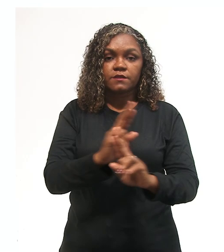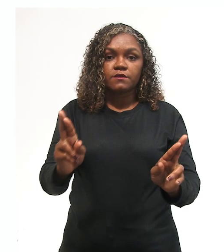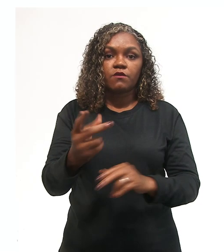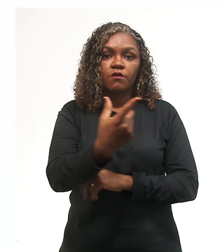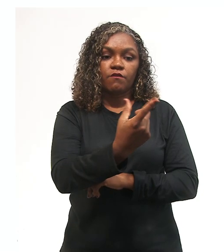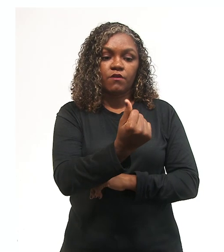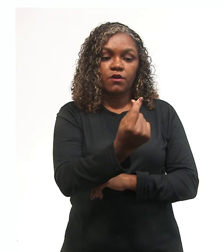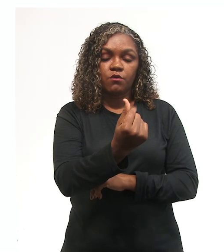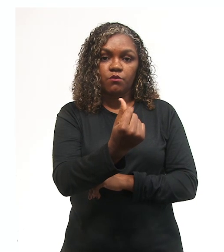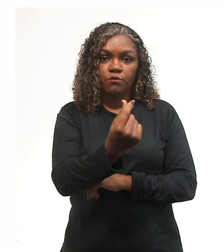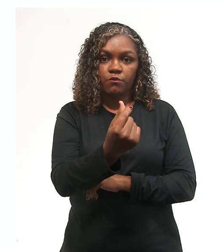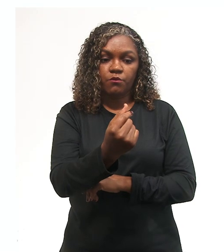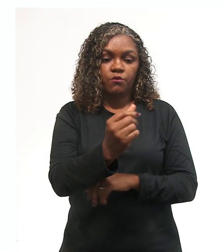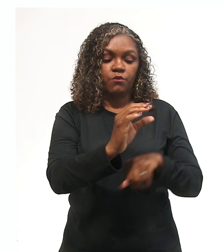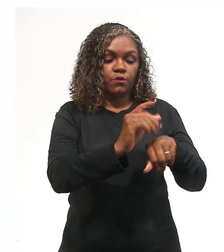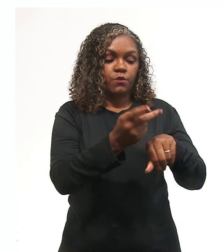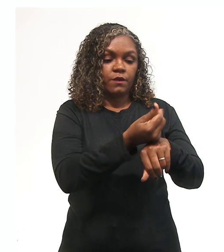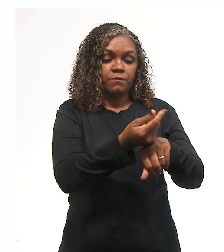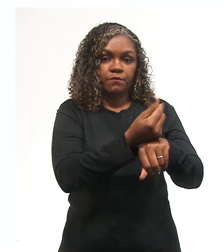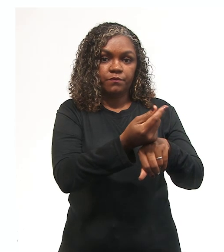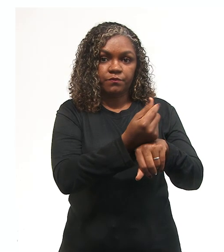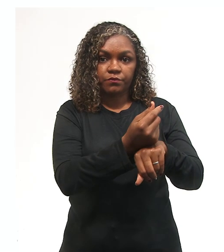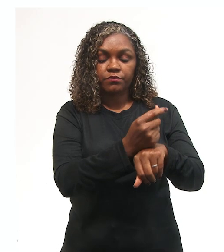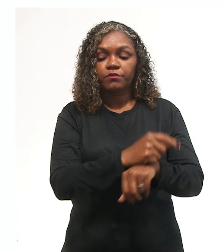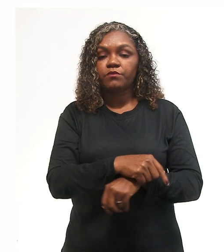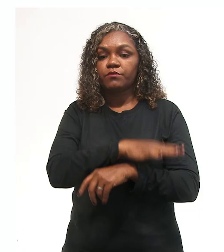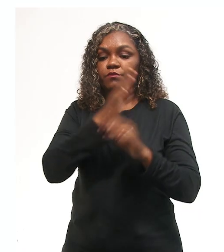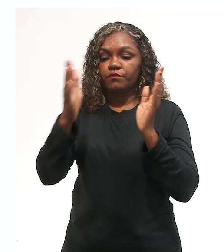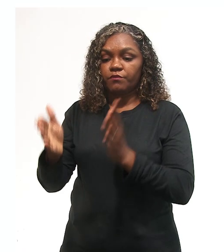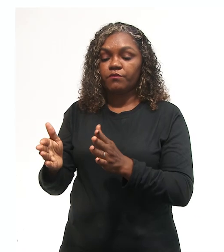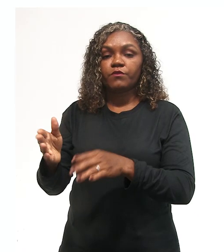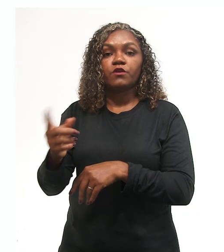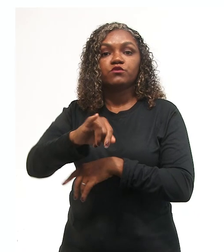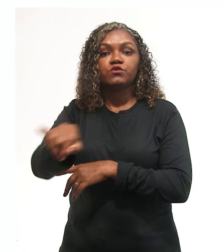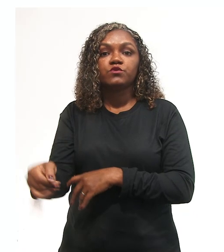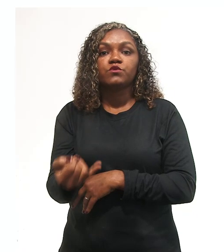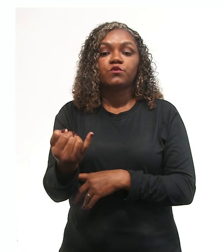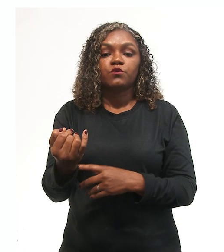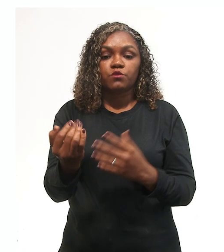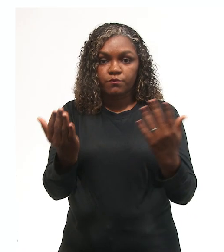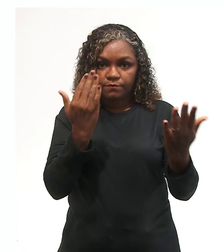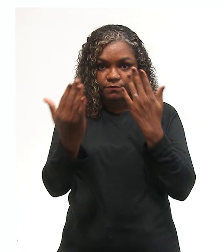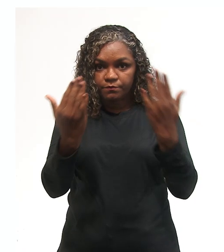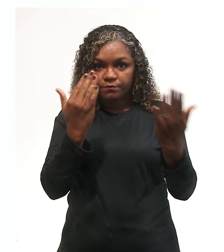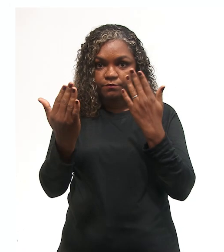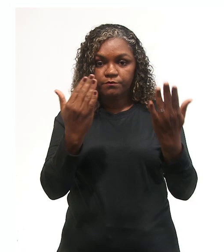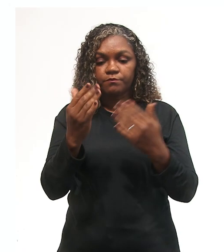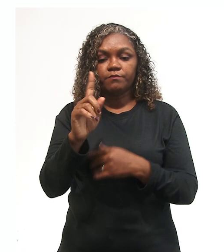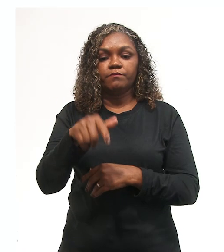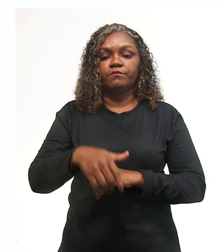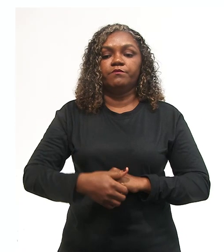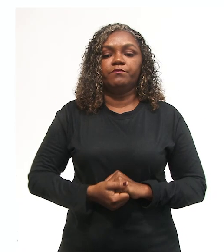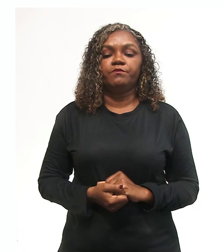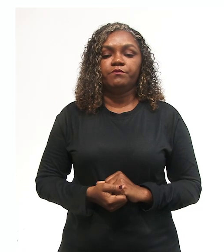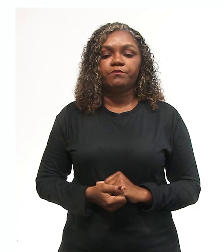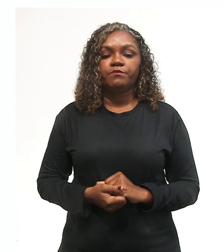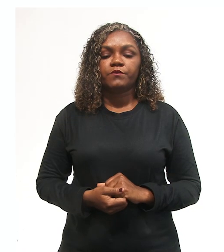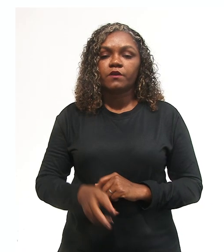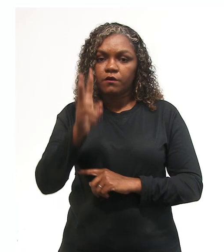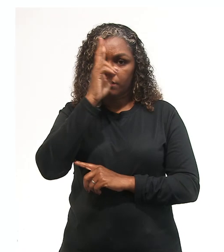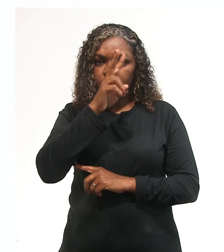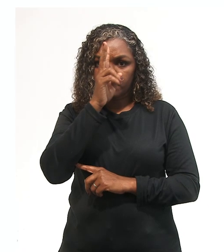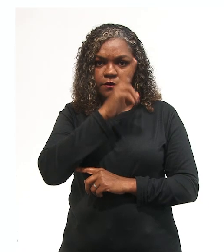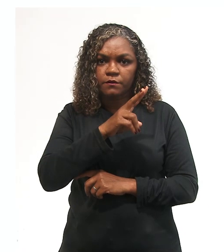capital inicial, né? Em outras palavras, é o resultado da divisão entre o valor dos juros e o valor emprestado. Como os